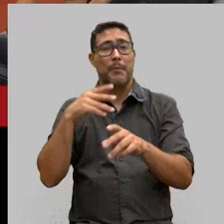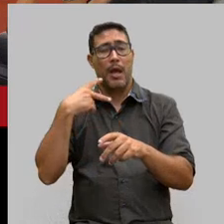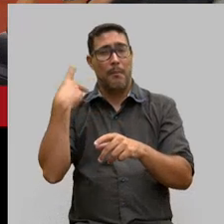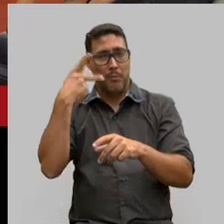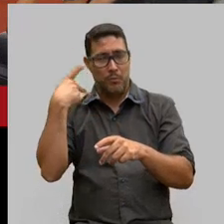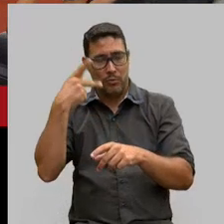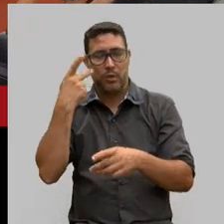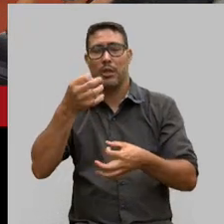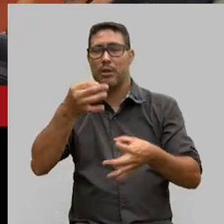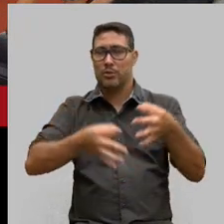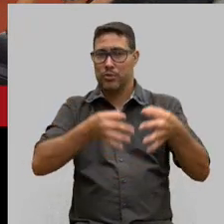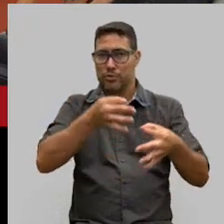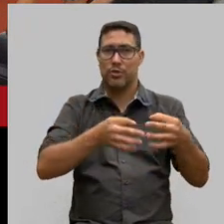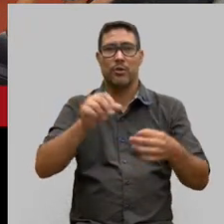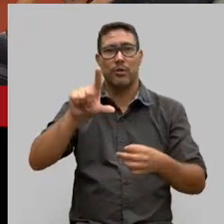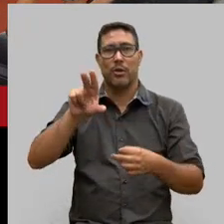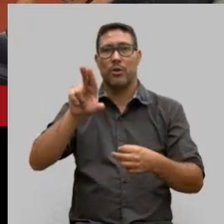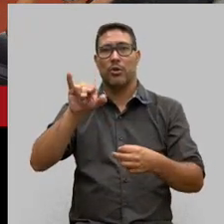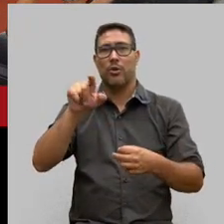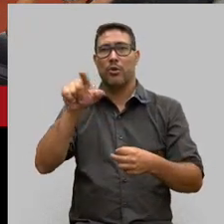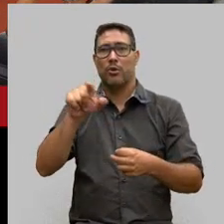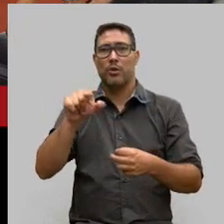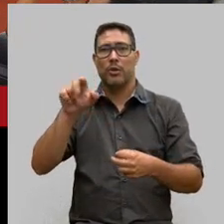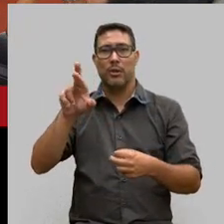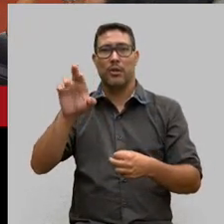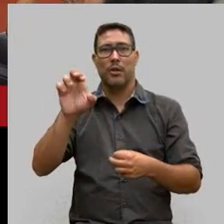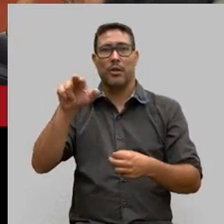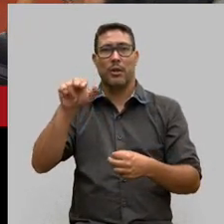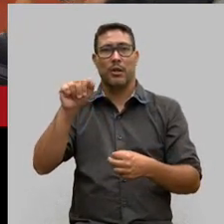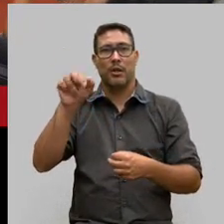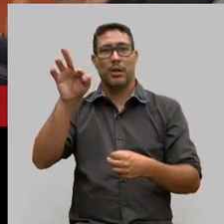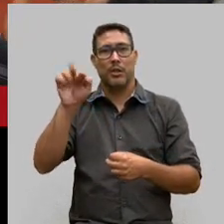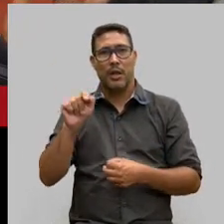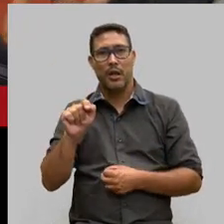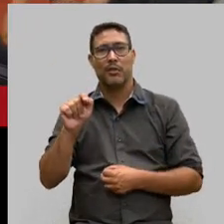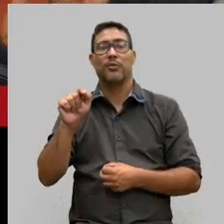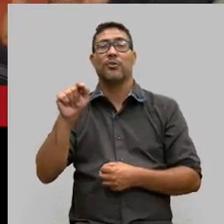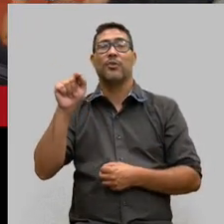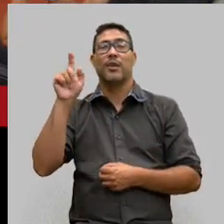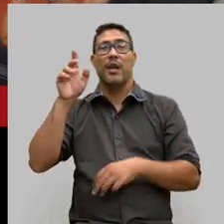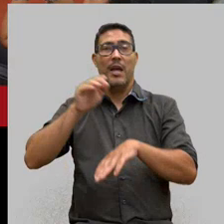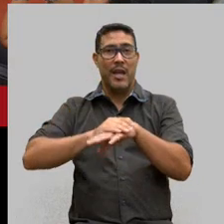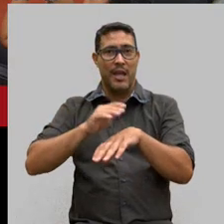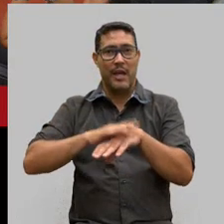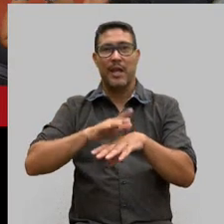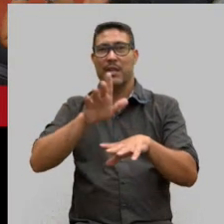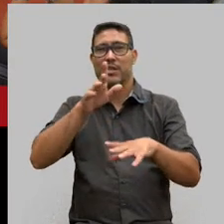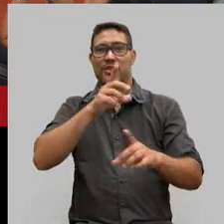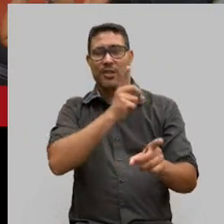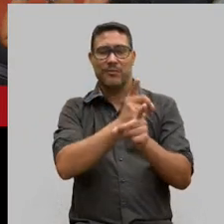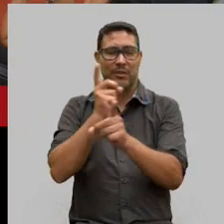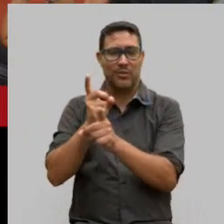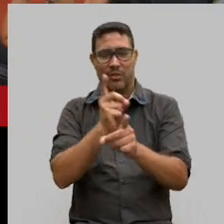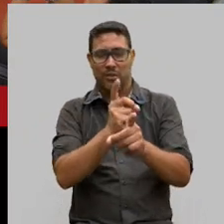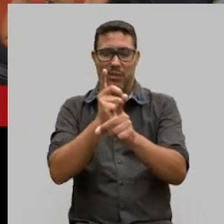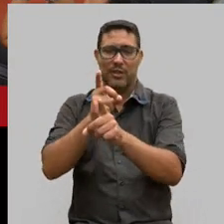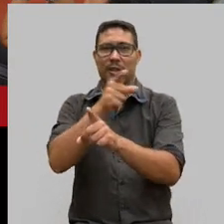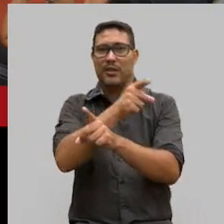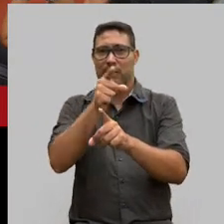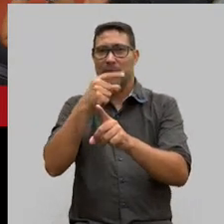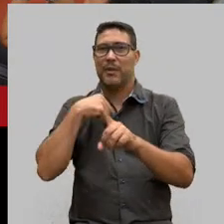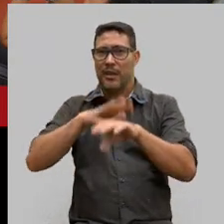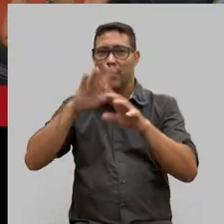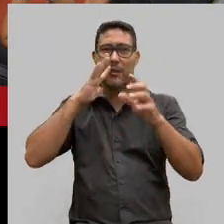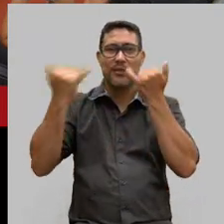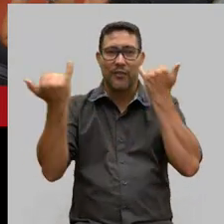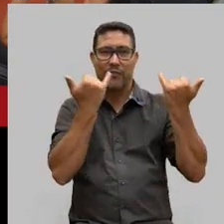né o luí Renato esse é outro grande lutador Luiz Renato Às vezes a gente não encontra muito mas as notícias da caminhada chega pra gente né